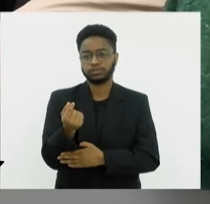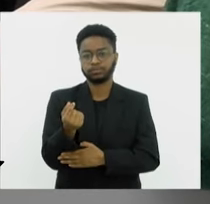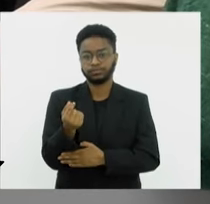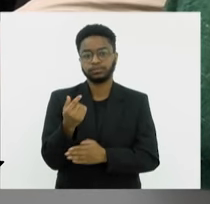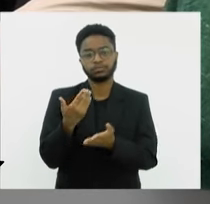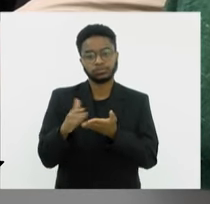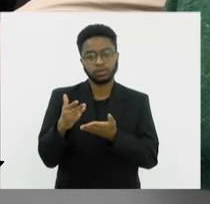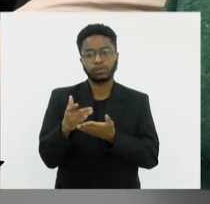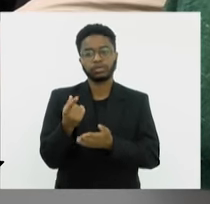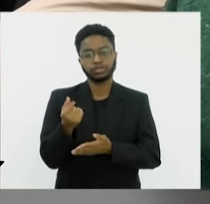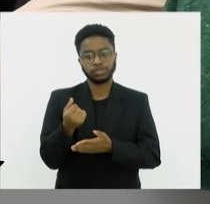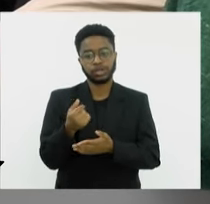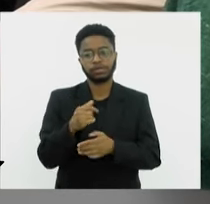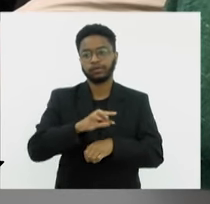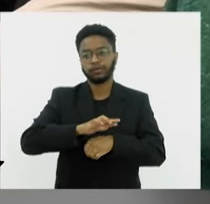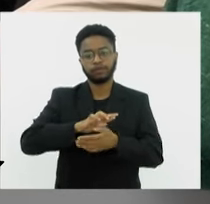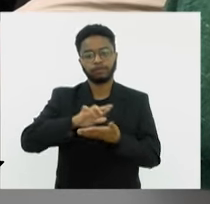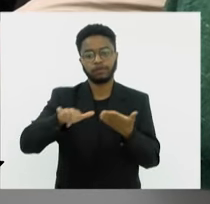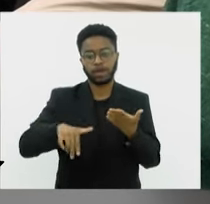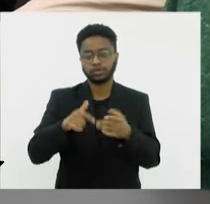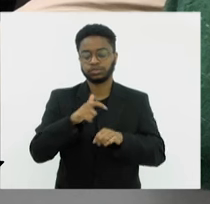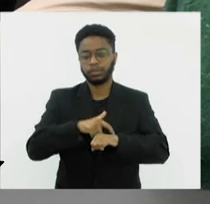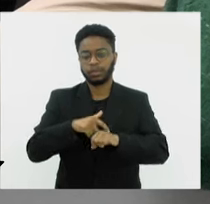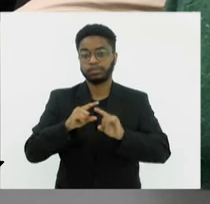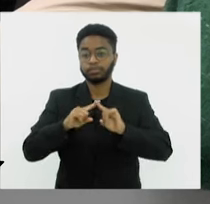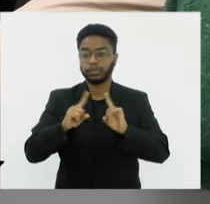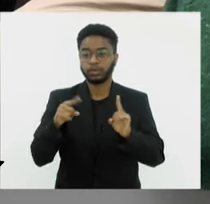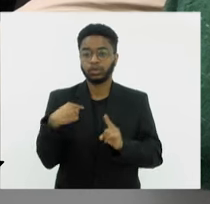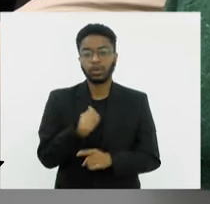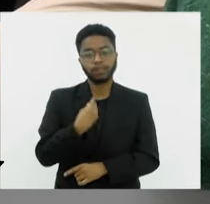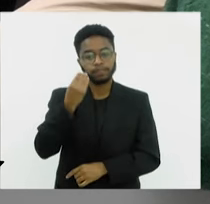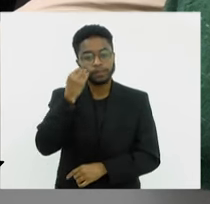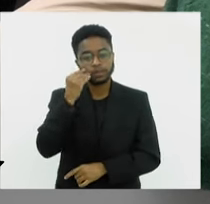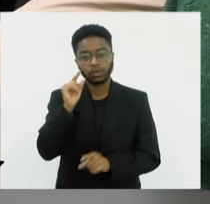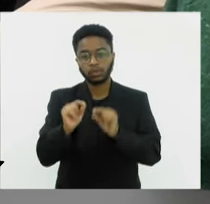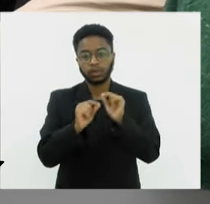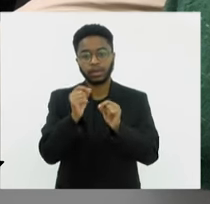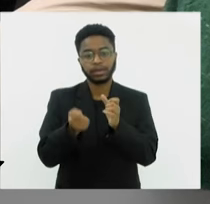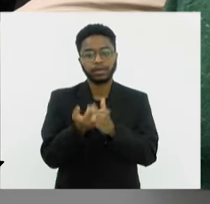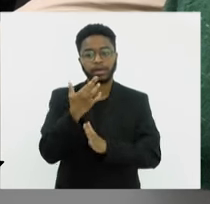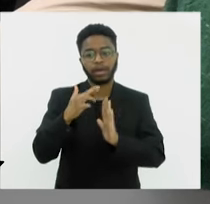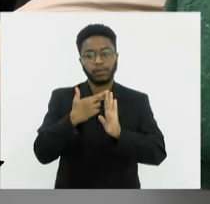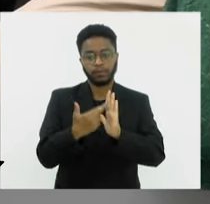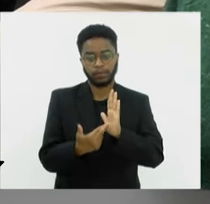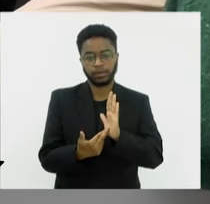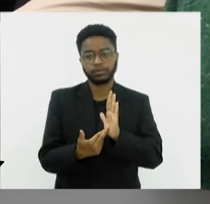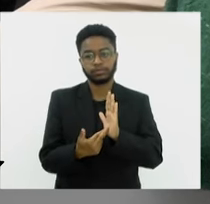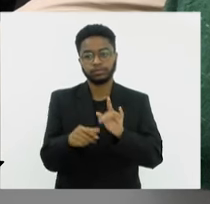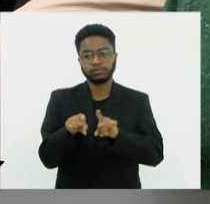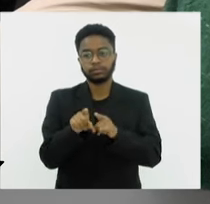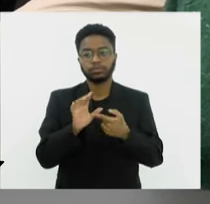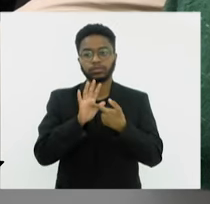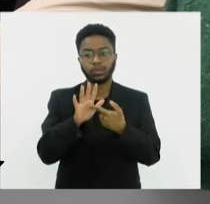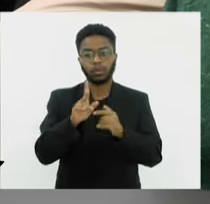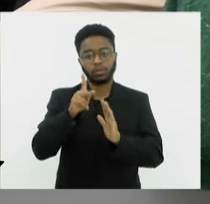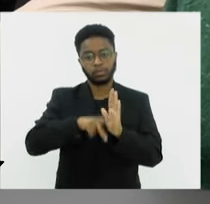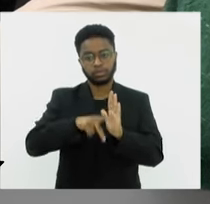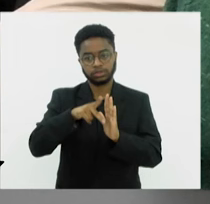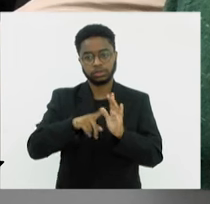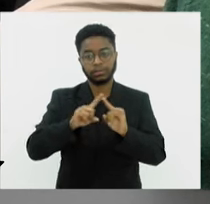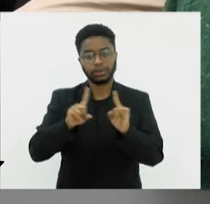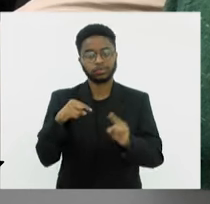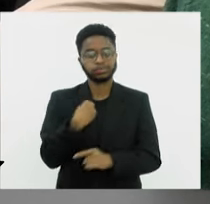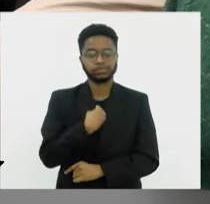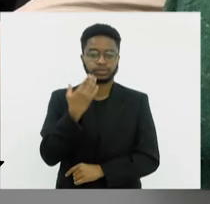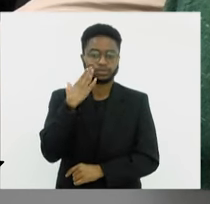Tem sobrado dinheiro constantemente. Então, a gente buscou estabelecer um critério, né, e chegou a apresentar um projeto desse tipo. Mas, sem dúvida, a gente sabe que